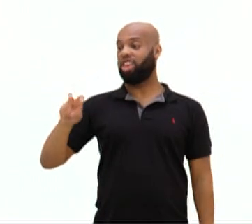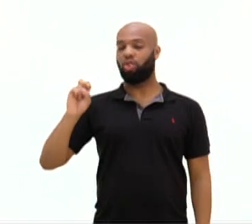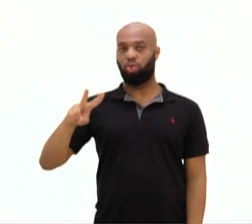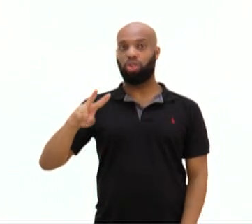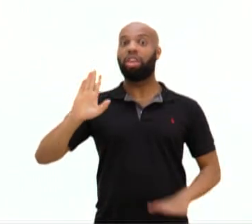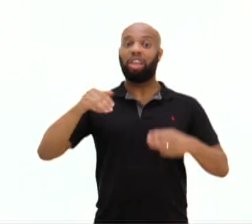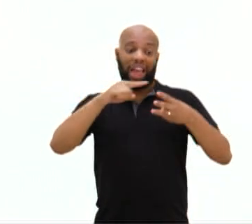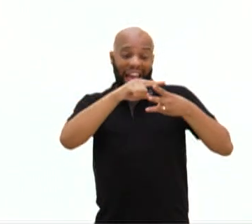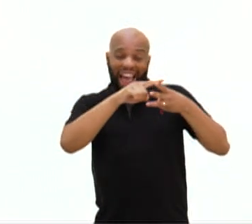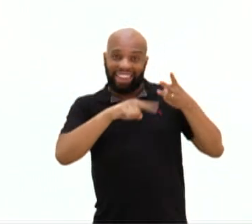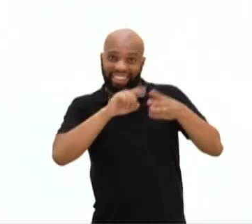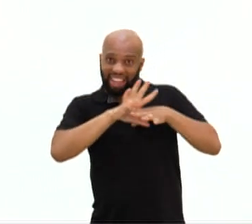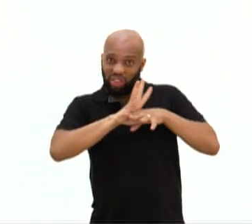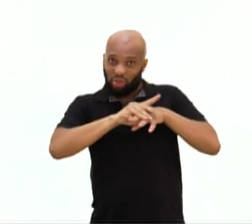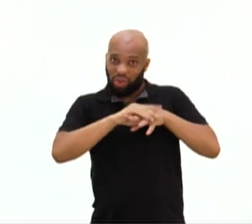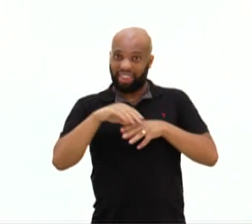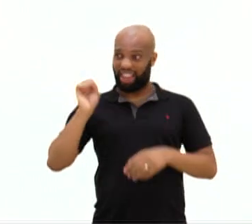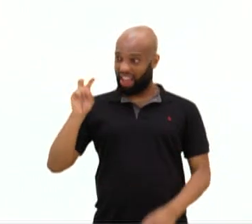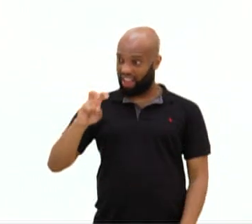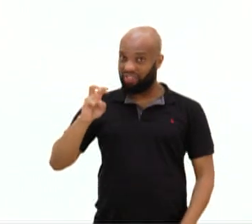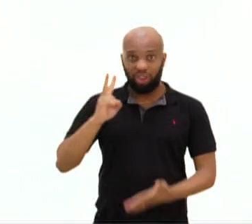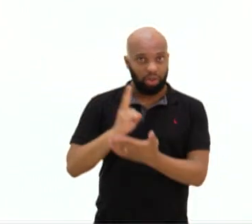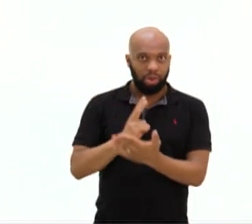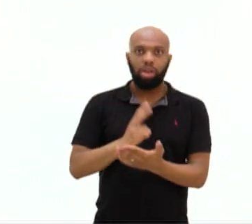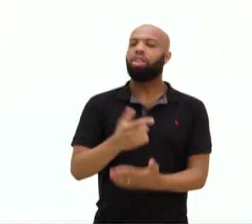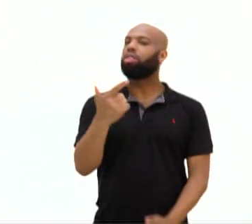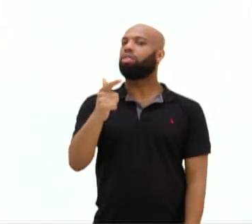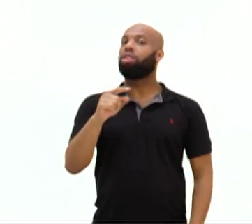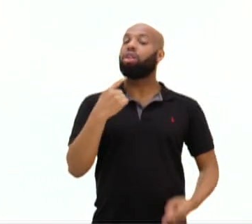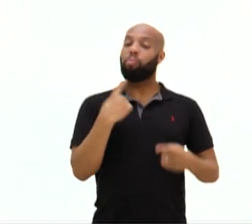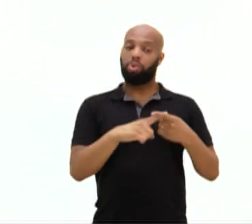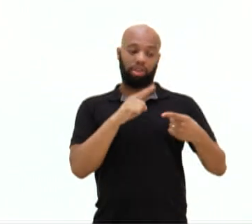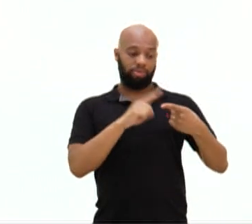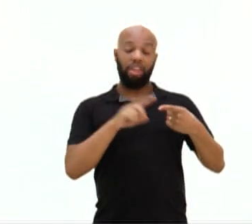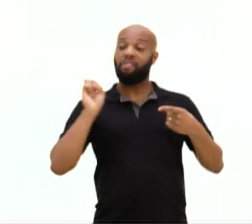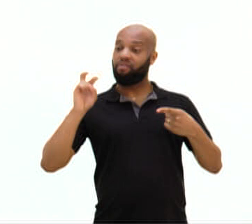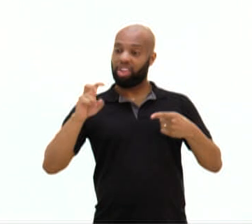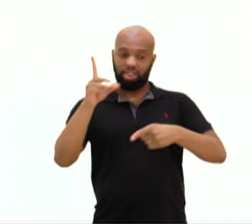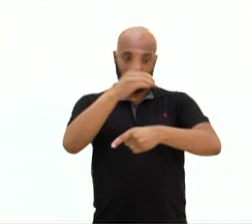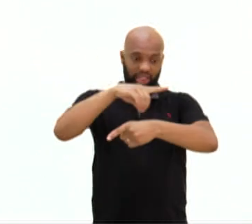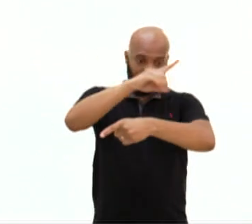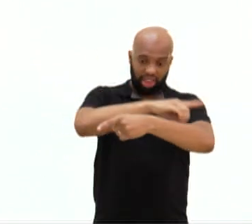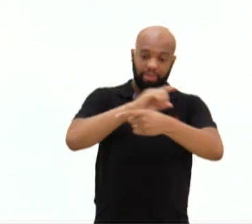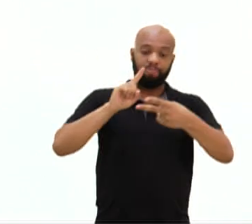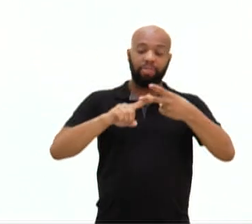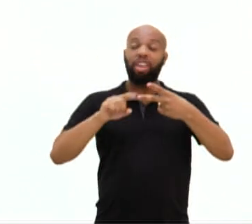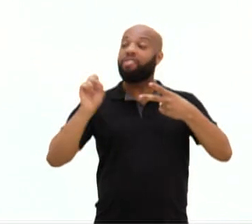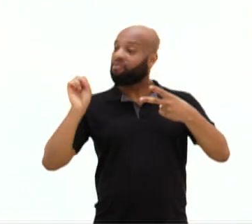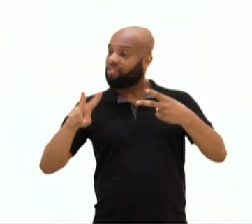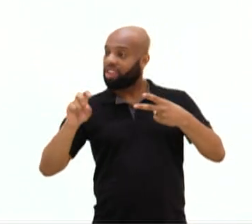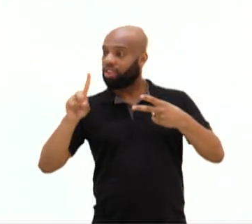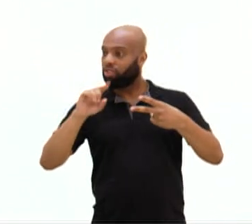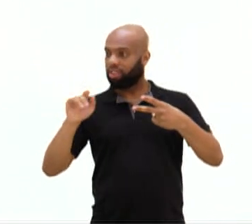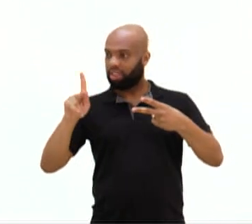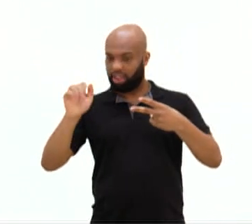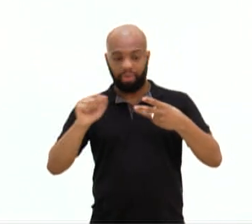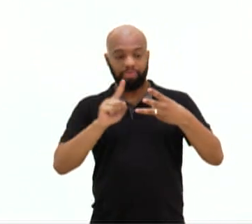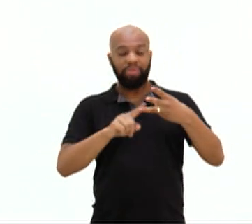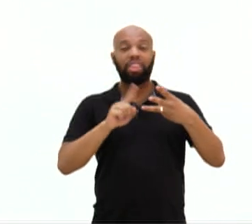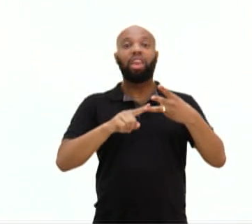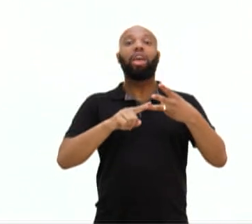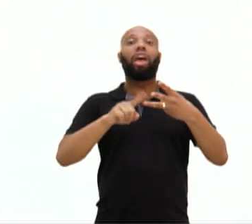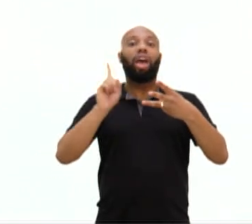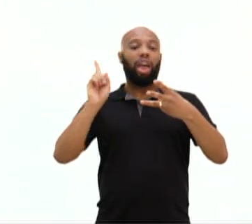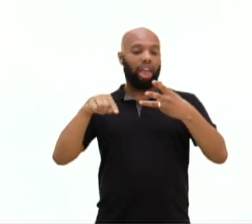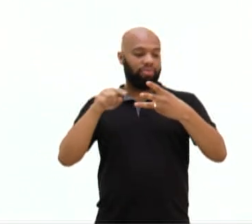apresentam o mesmo agente etiológico, porque um é o vírus da dengue, outro é o vírus do Zika, outra é o vírus do chikungunya, tá? Então são